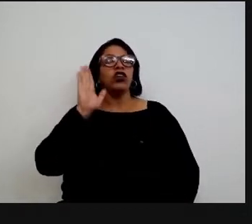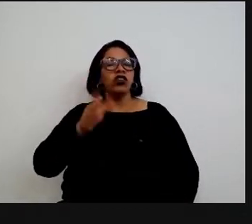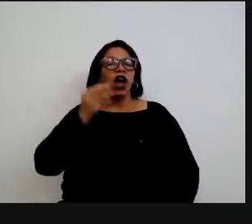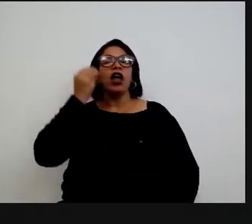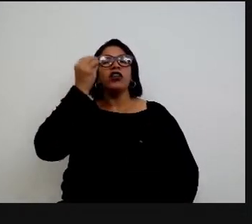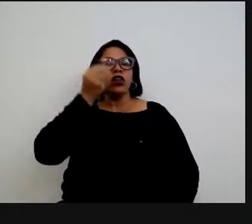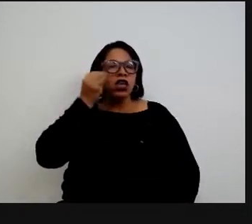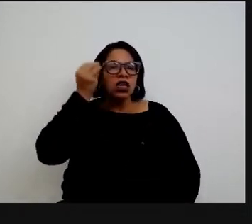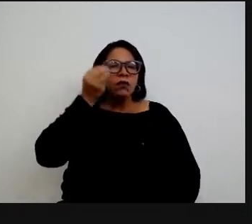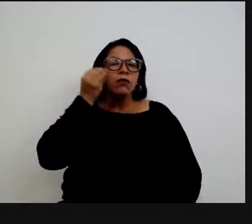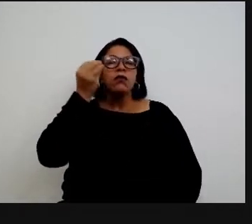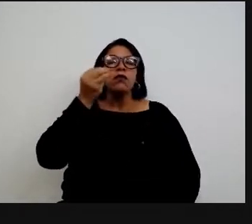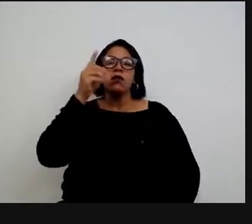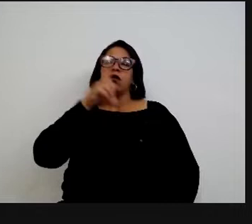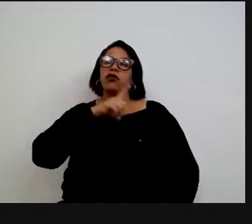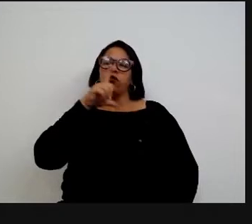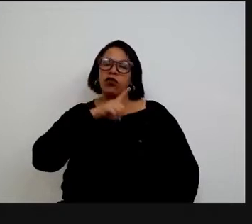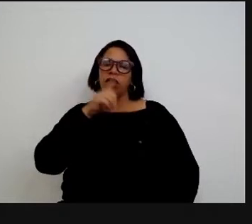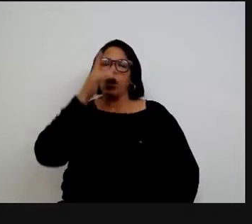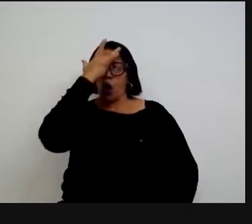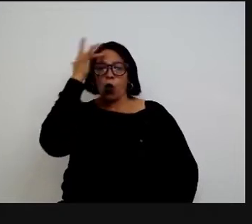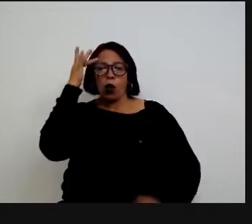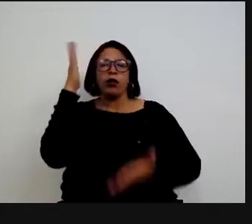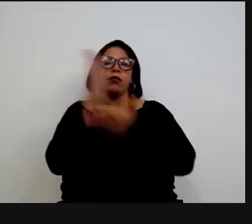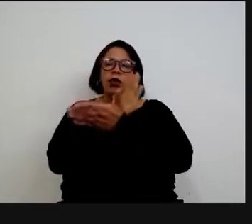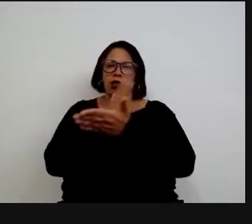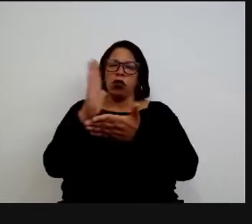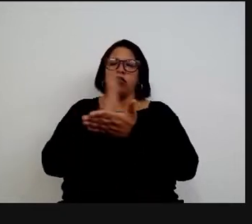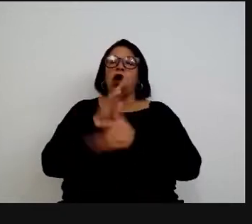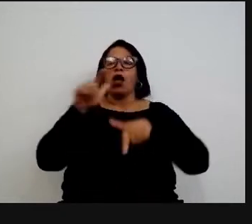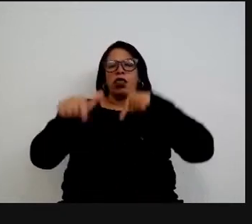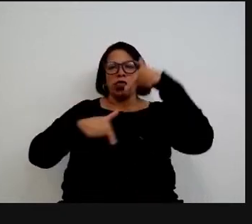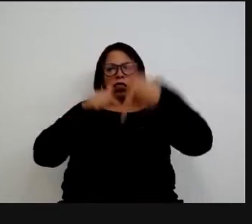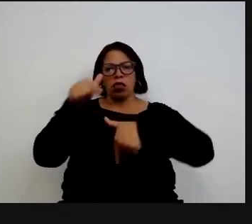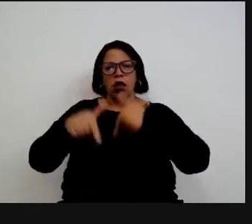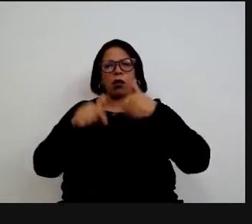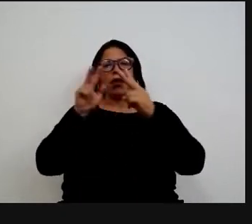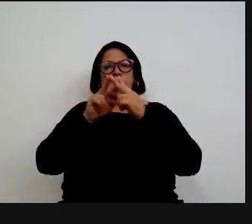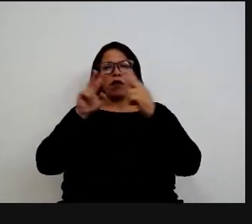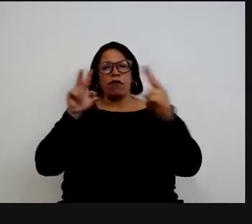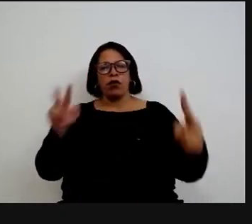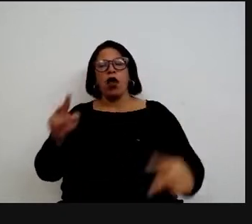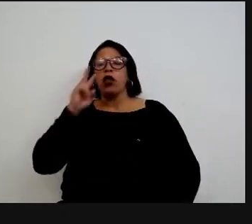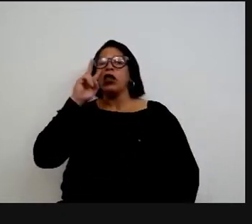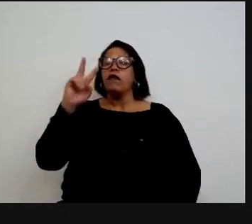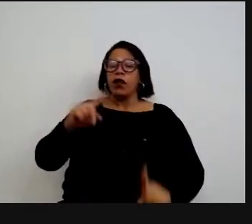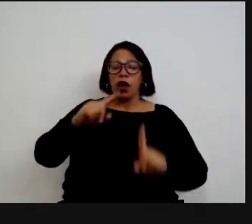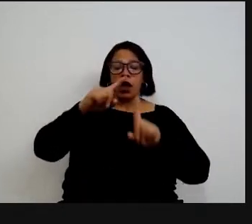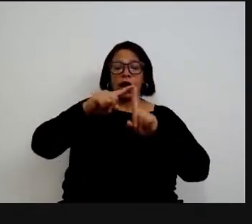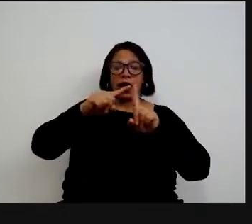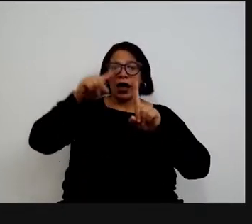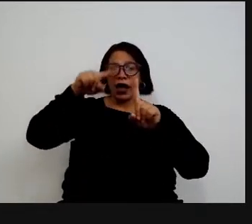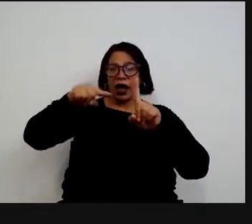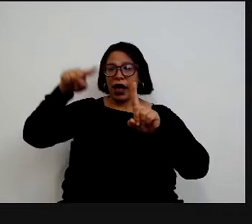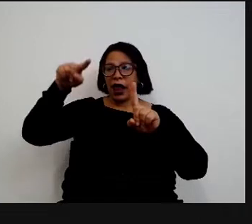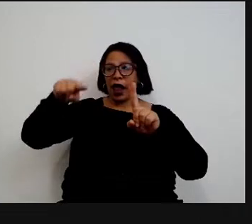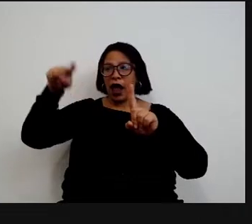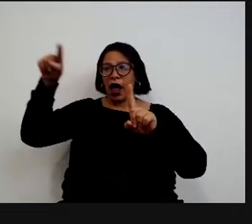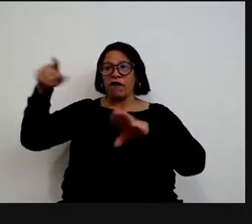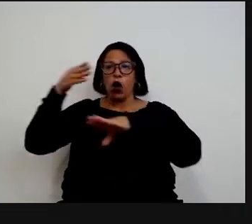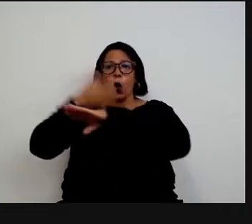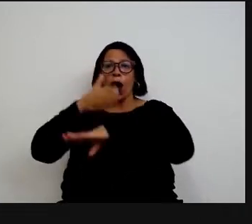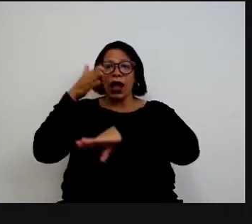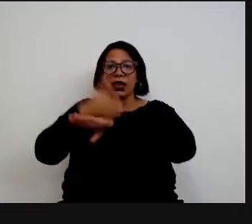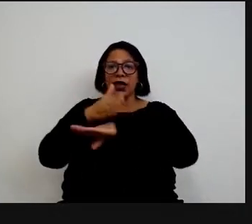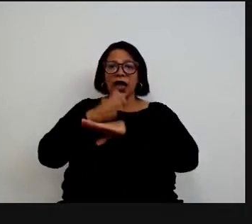né? Então, já tínhamos um público cativo. Se vocês pegarem os gráficos de